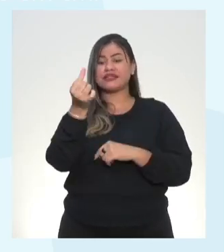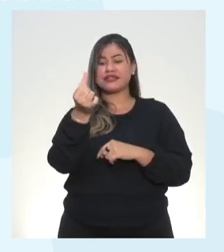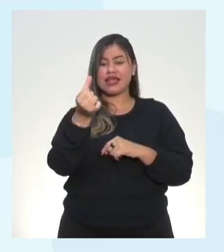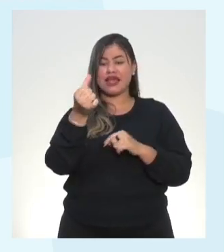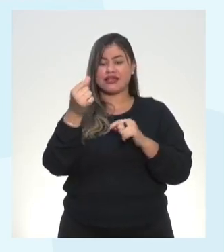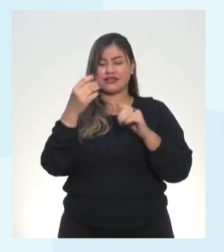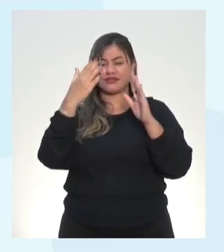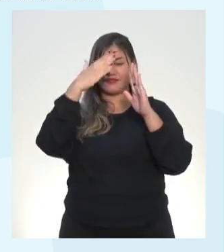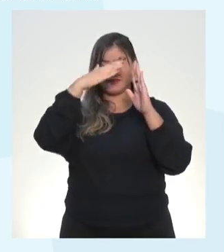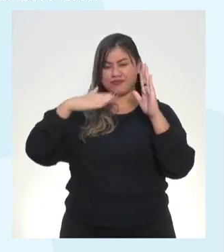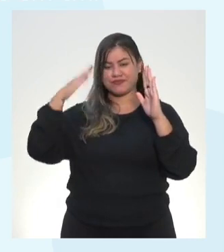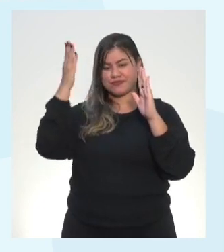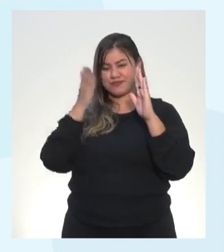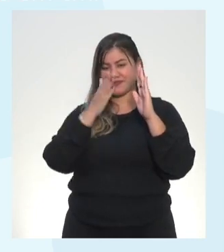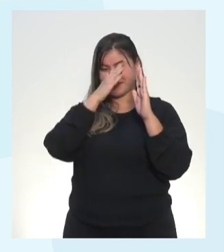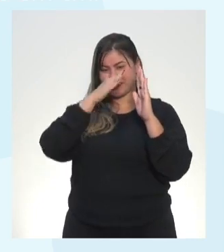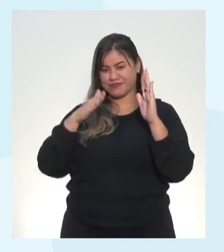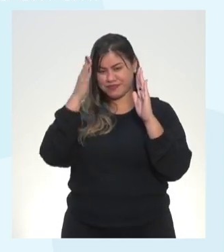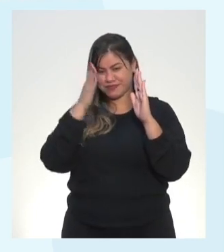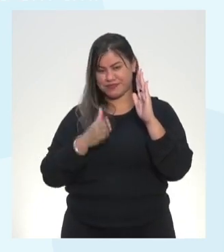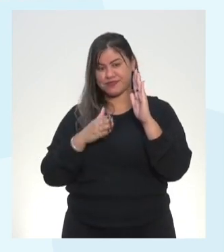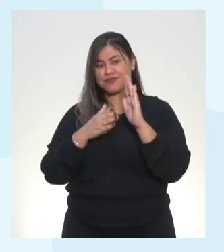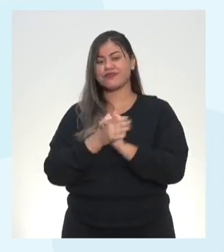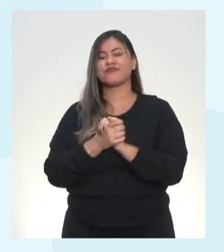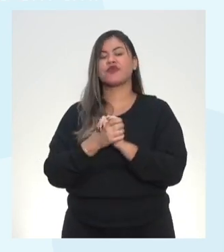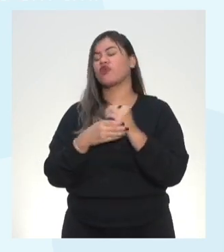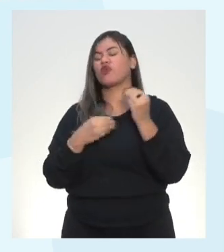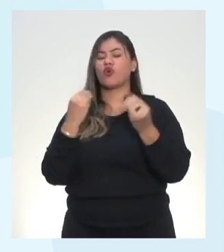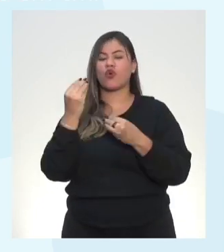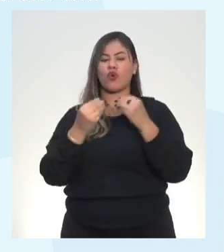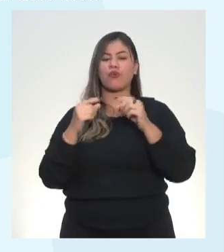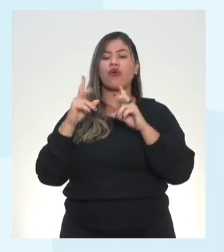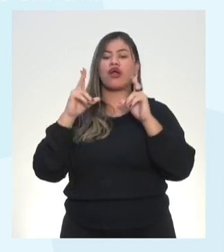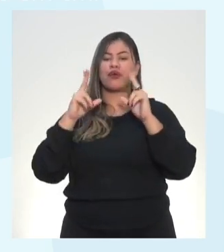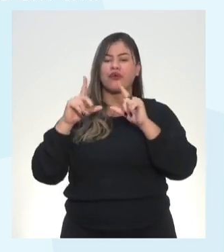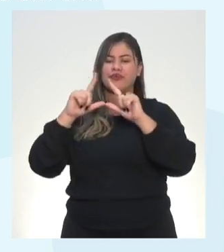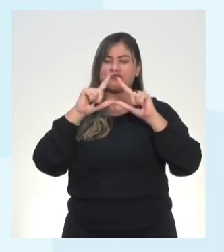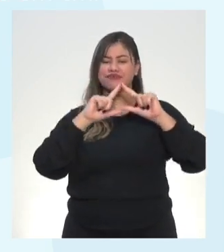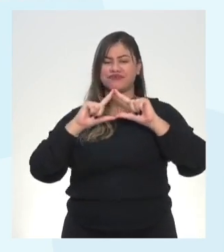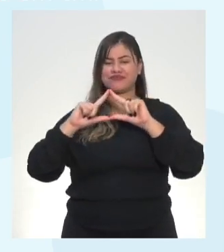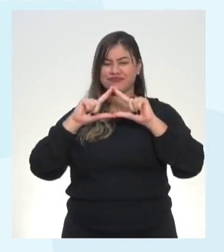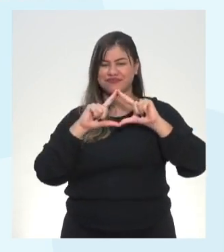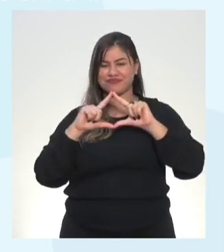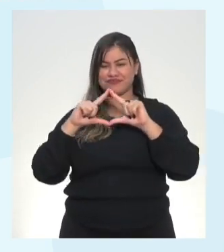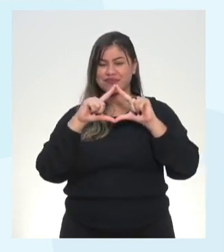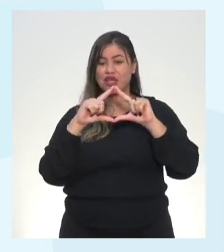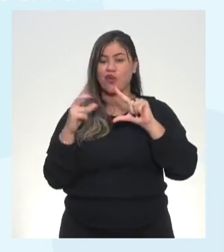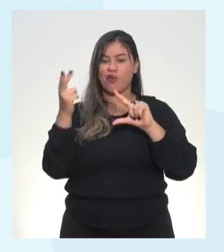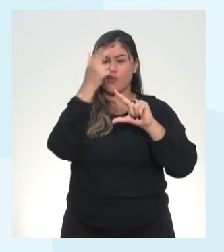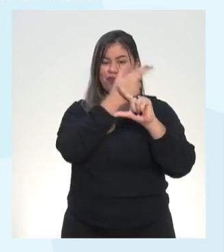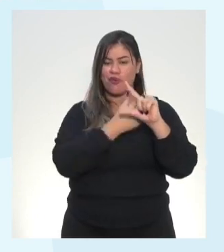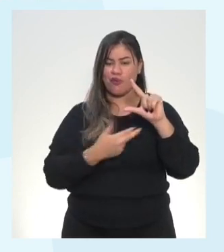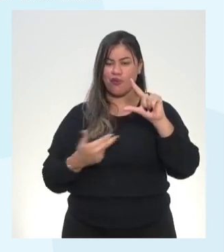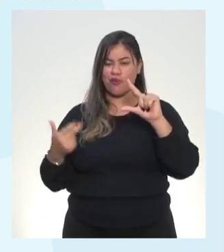hexágono. Tranquilo, pessoal, até aqui? Tudo de bom? É, né? Então tá. Vamos